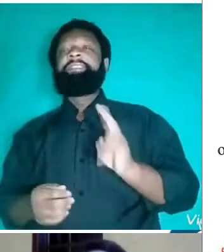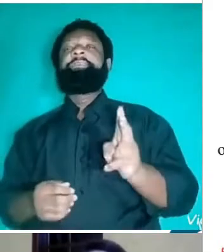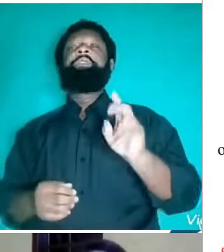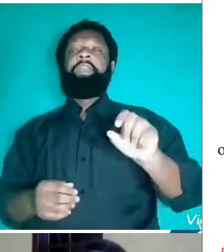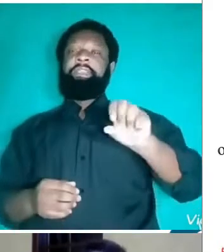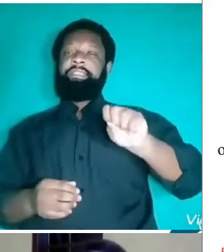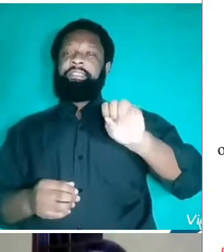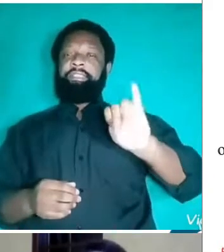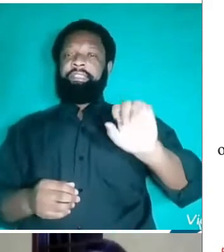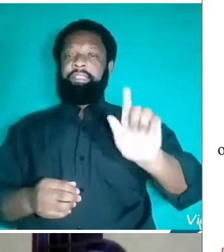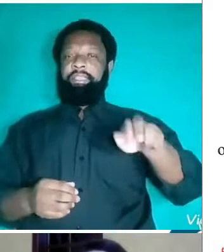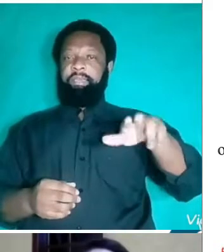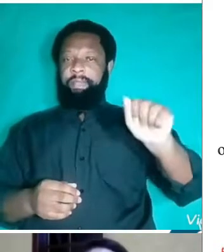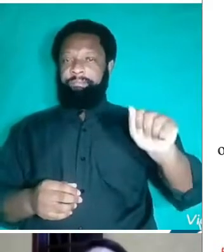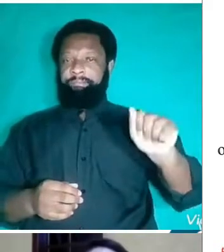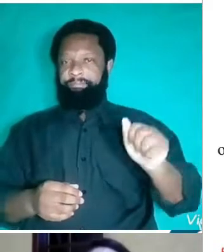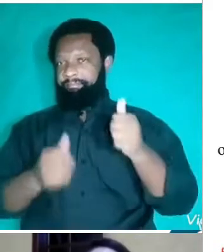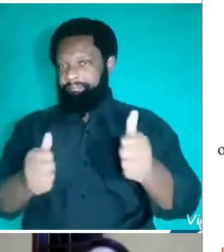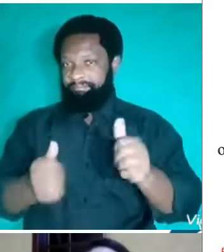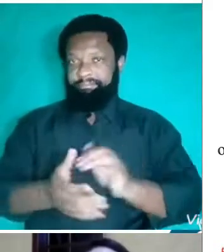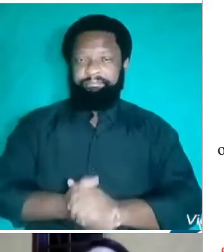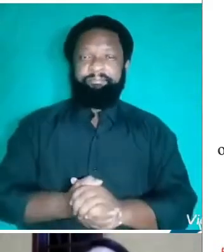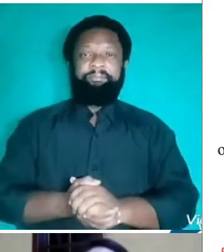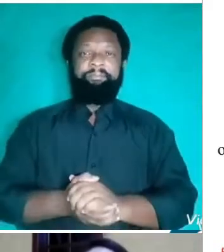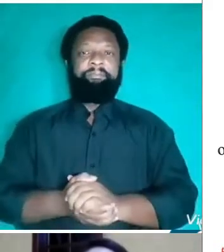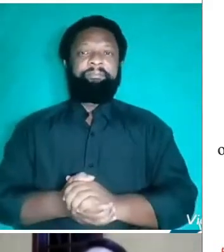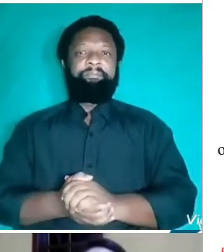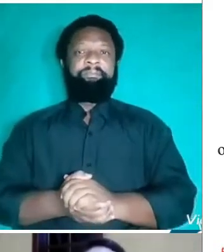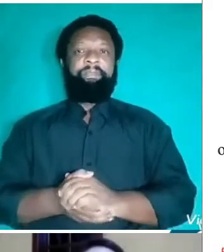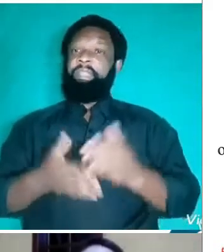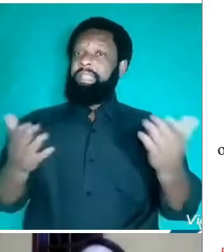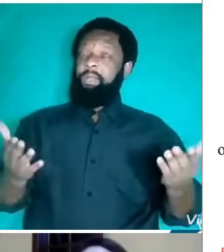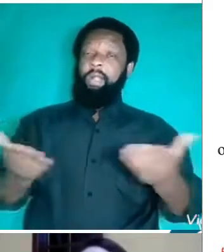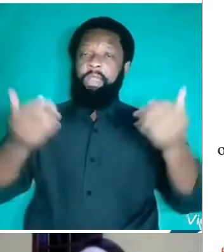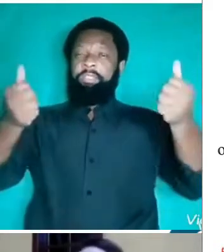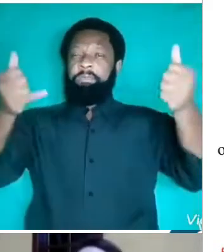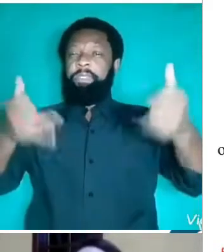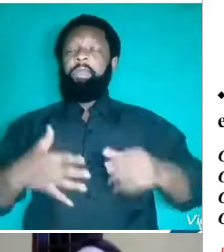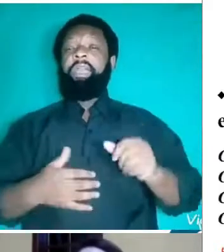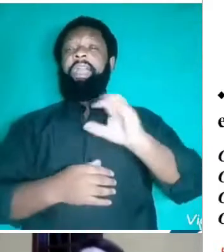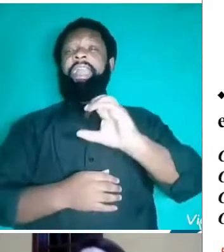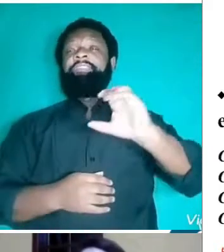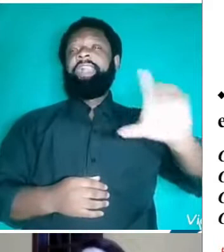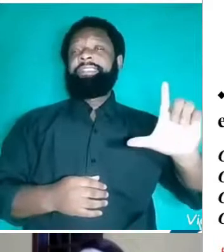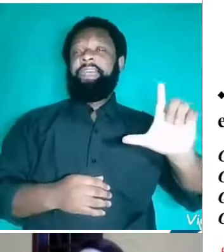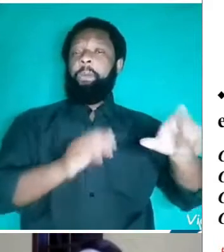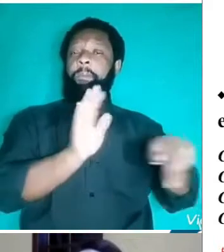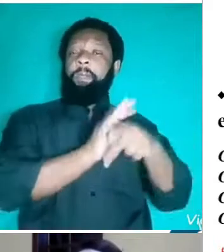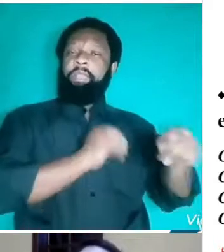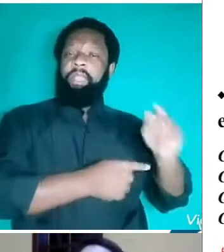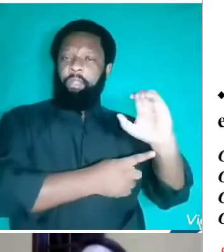ligações sigmas, ok? Então, vamos falar agora da classificação